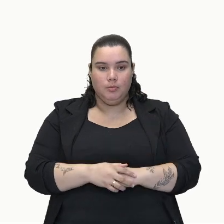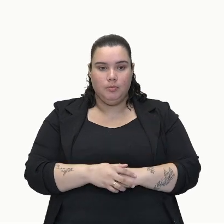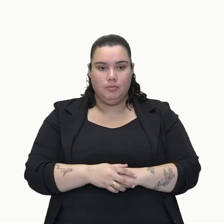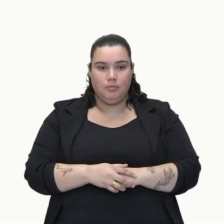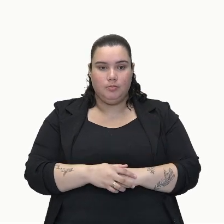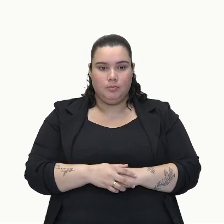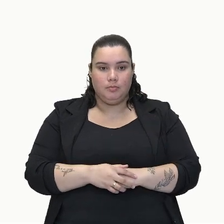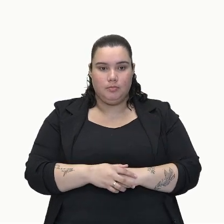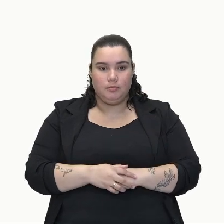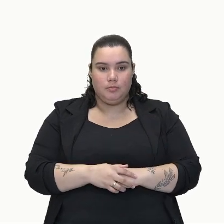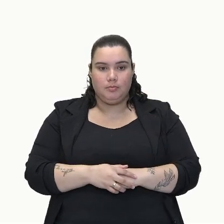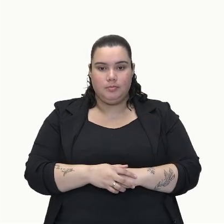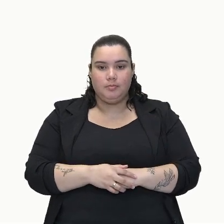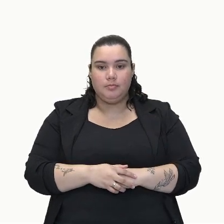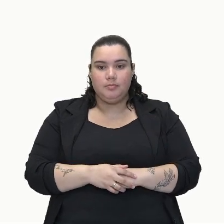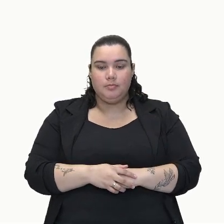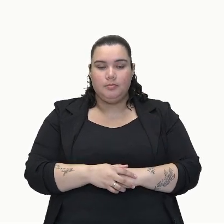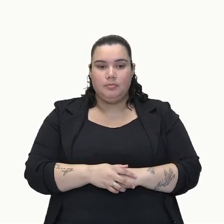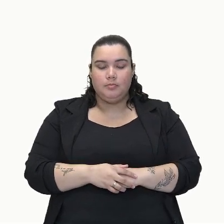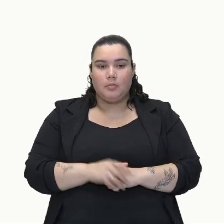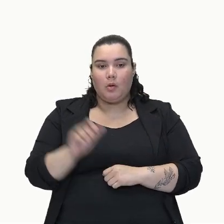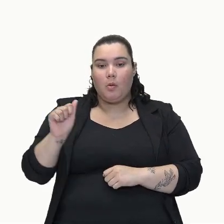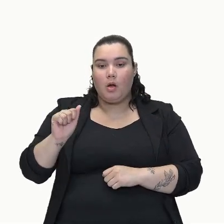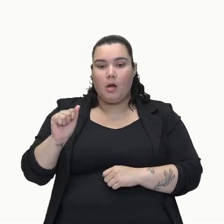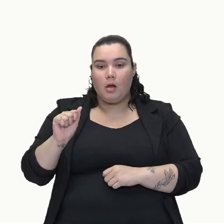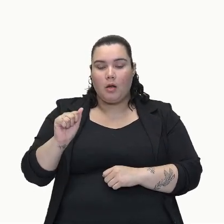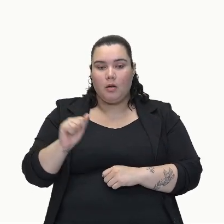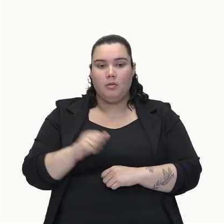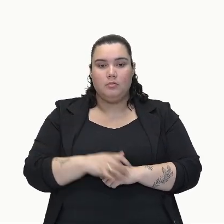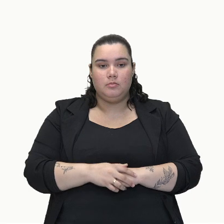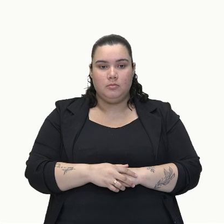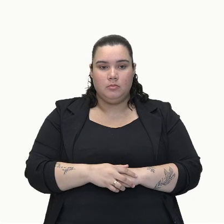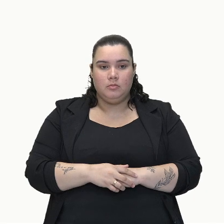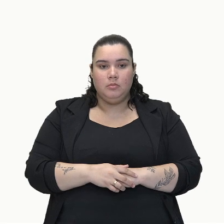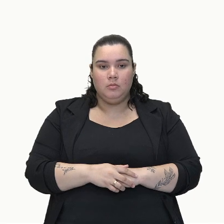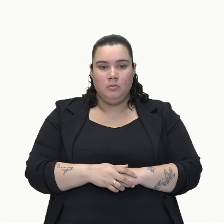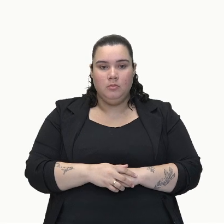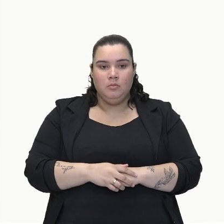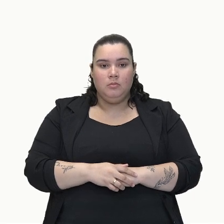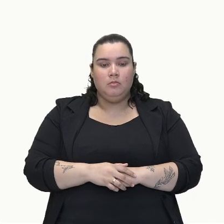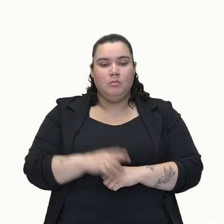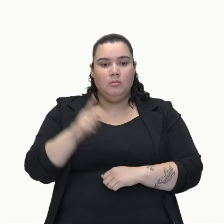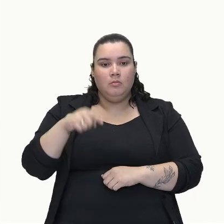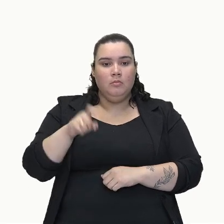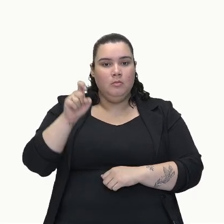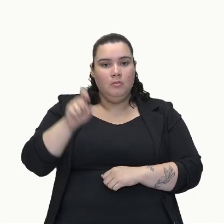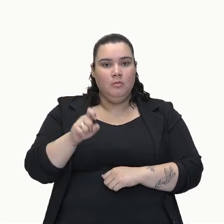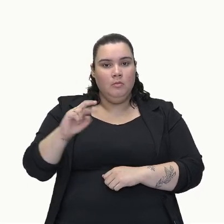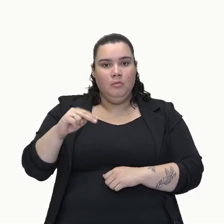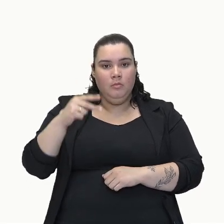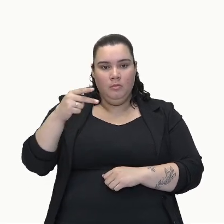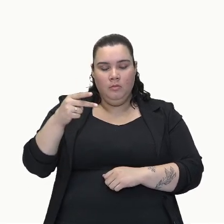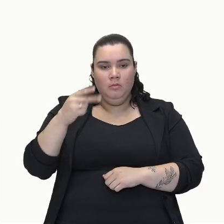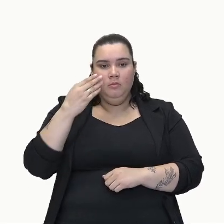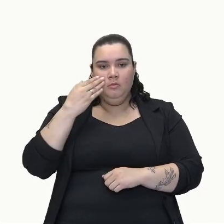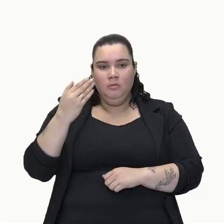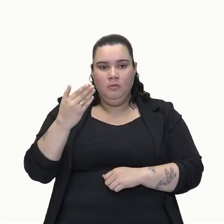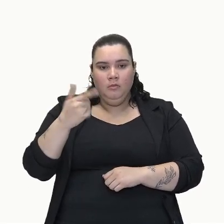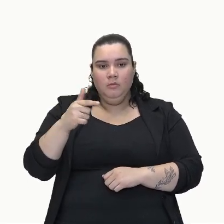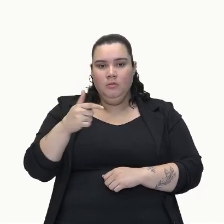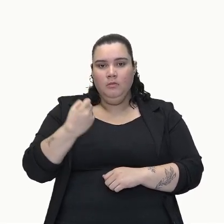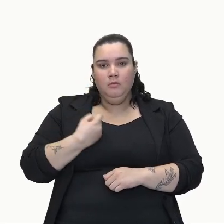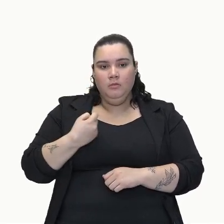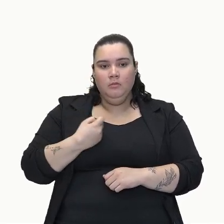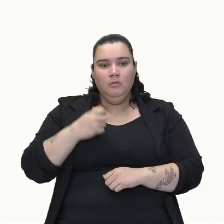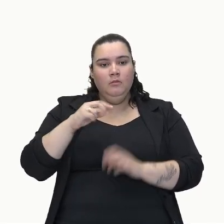b é menos 2. Quem é o a? O valor que está na frente do x ao quadrado. Não tem nenhum valor,